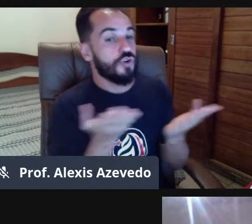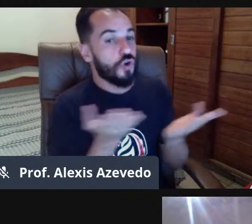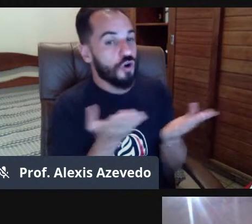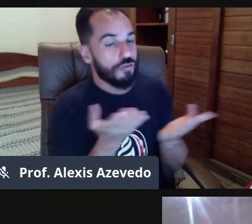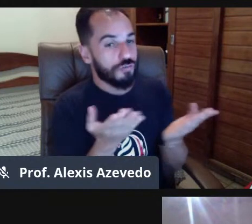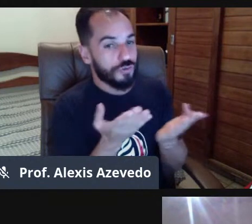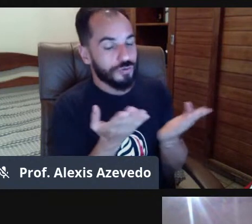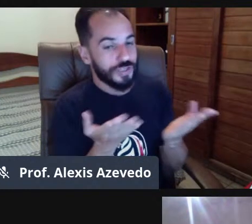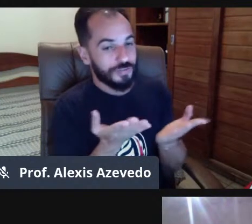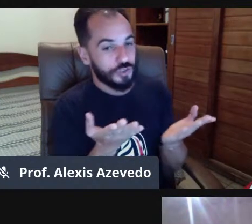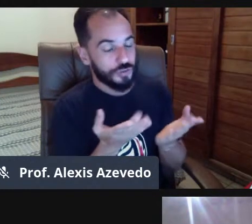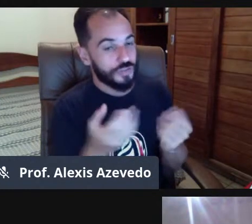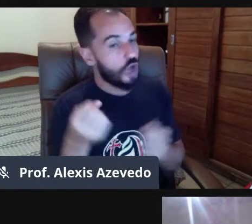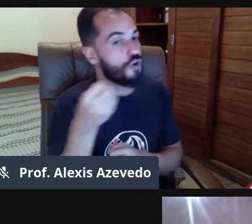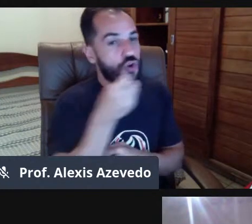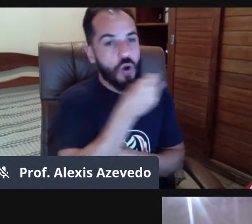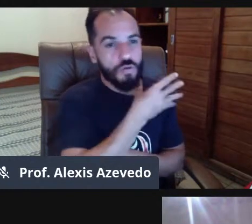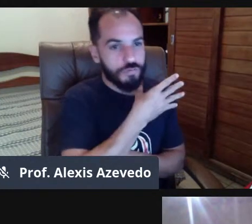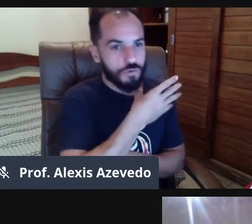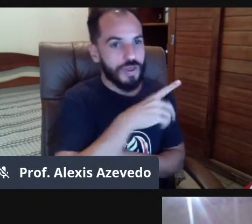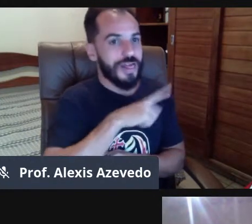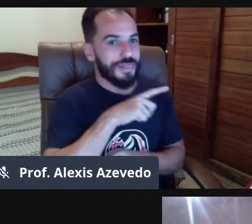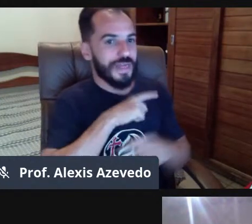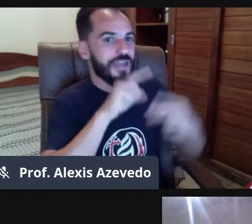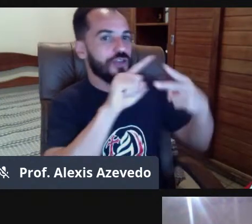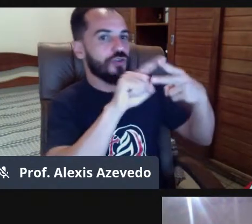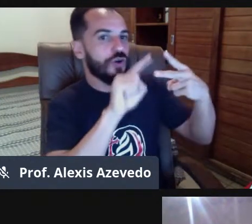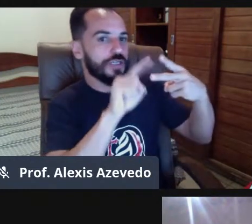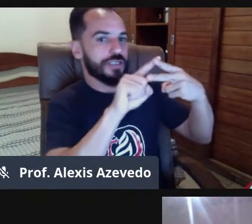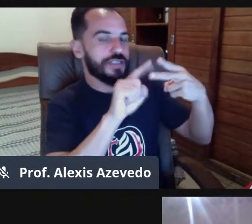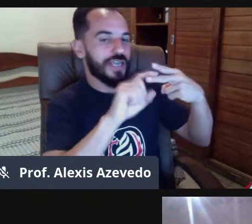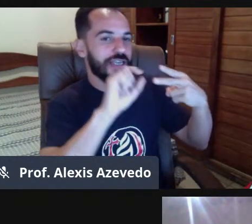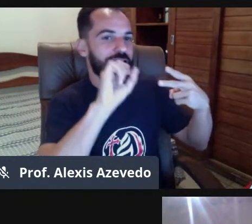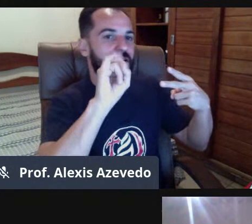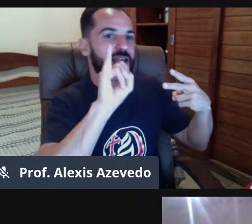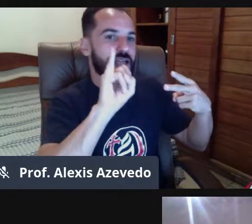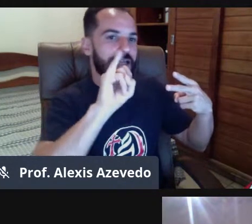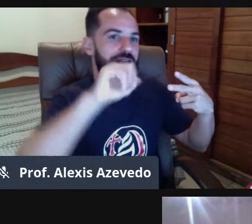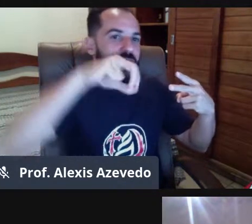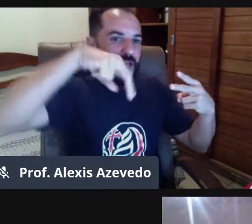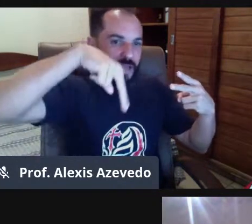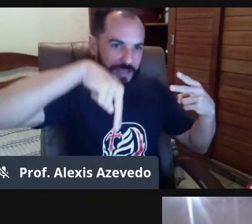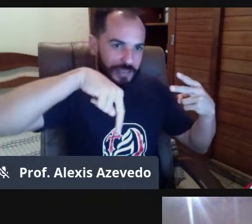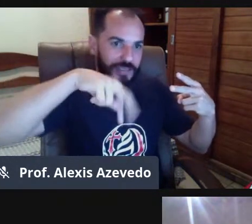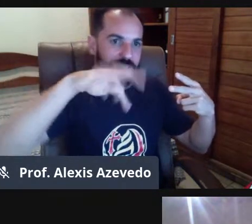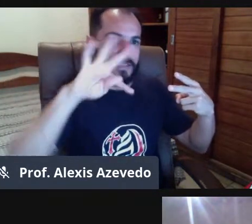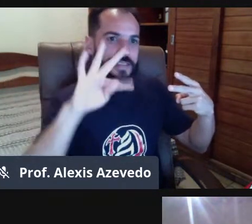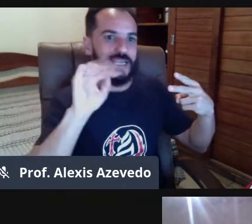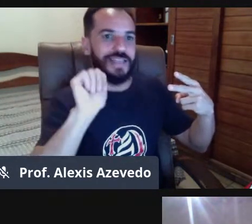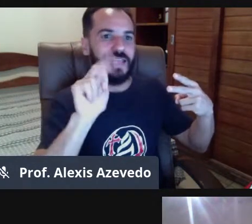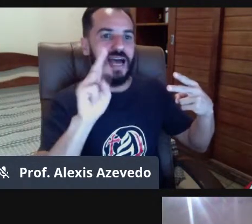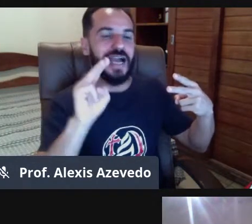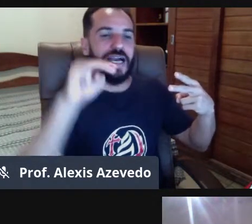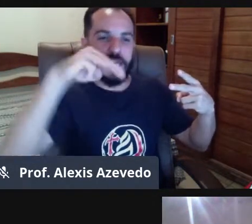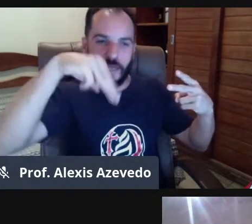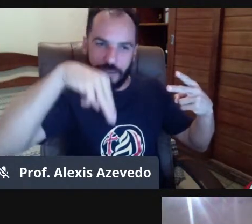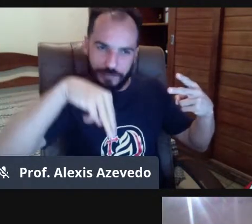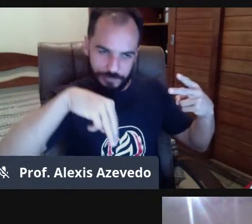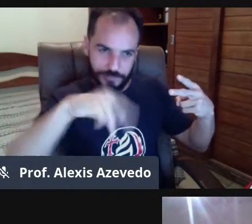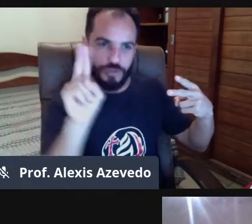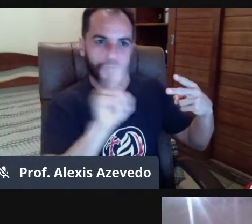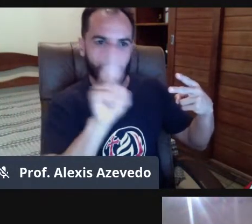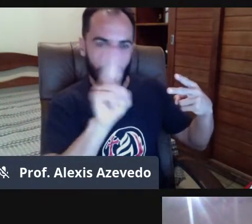não responde por ele, nós não temos acesso. Então, agora nós fizemos uma coisa dentro da instituição mesmo, né?